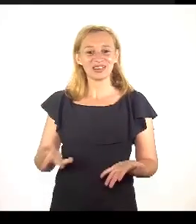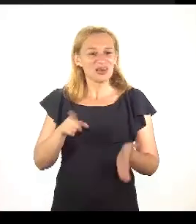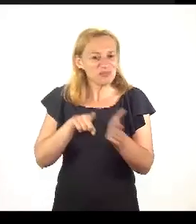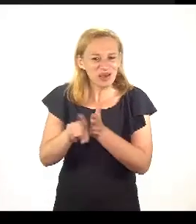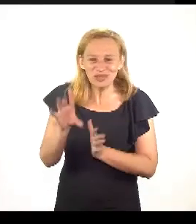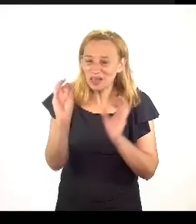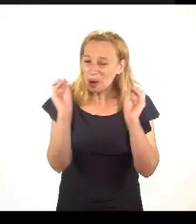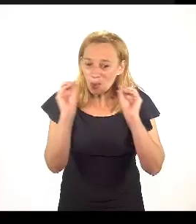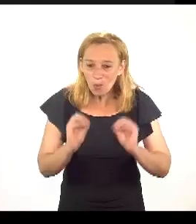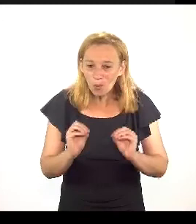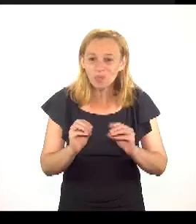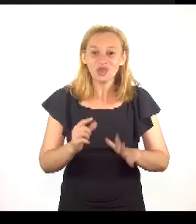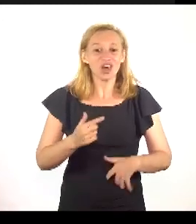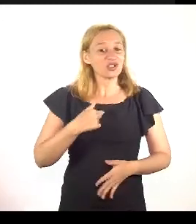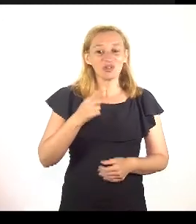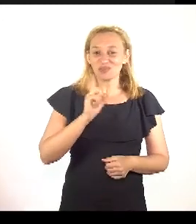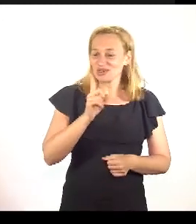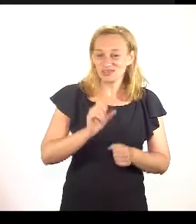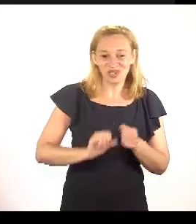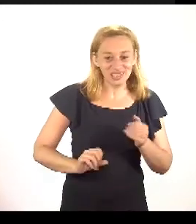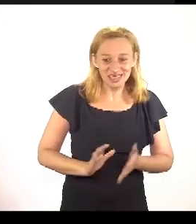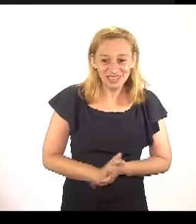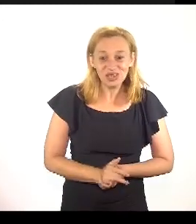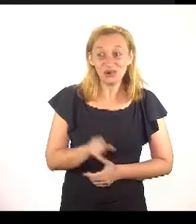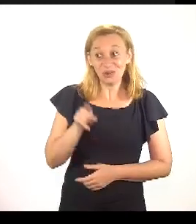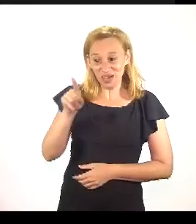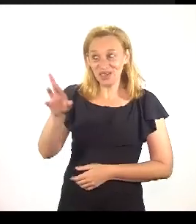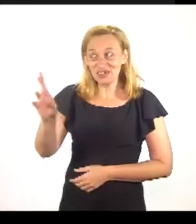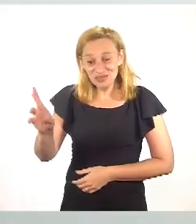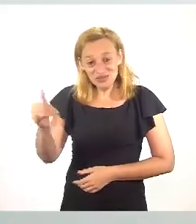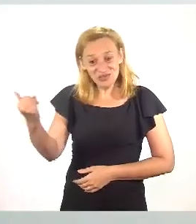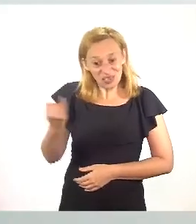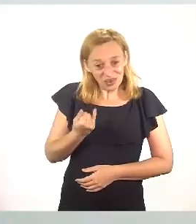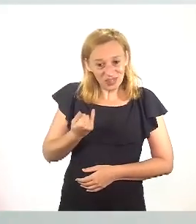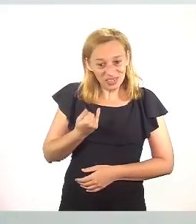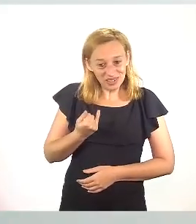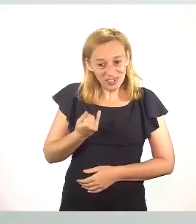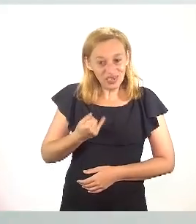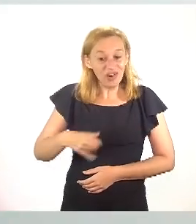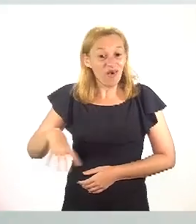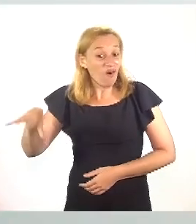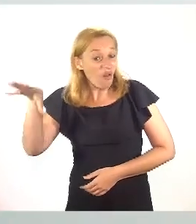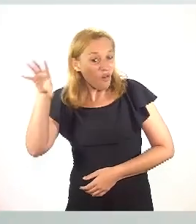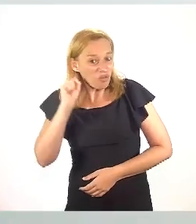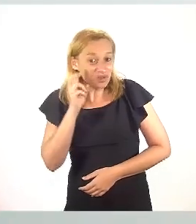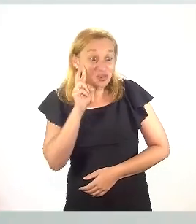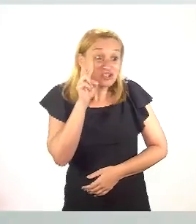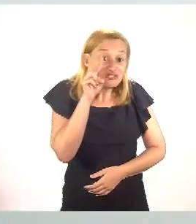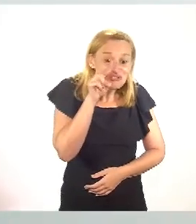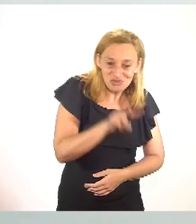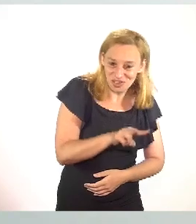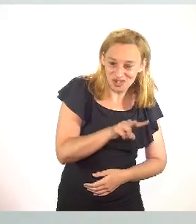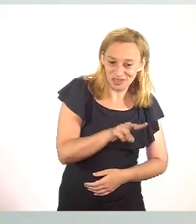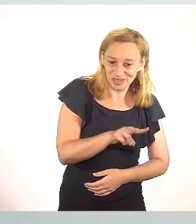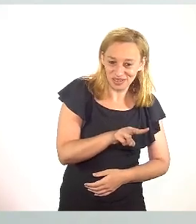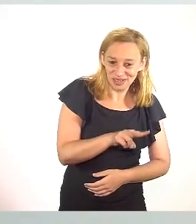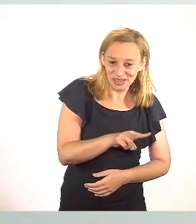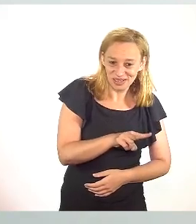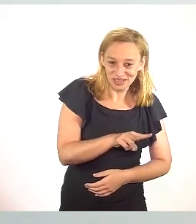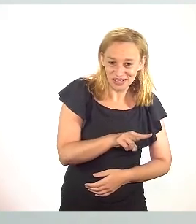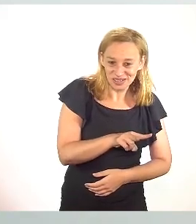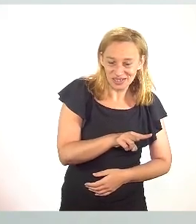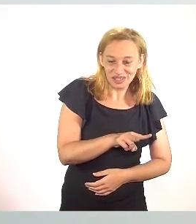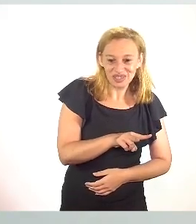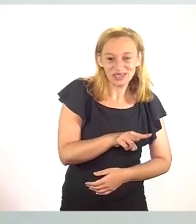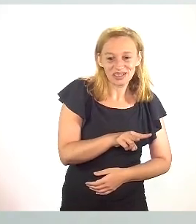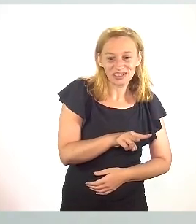iria fazer, Alexandre, porque, como ele disse aqui, que ouviu e viu a